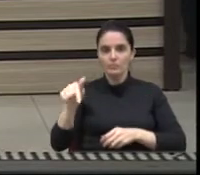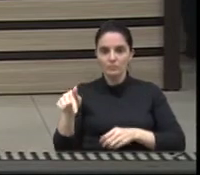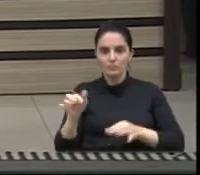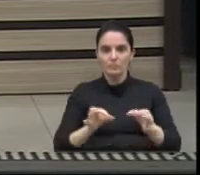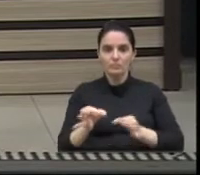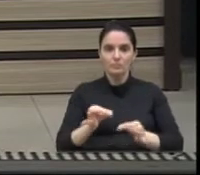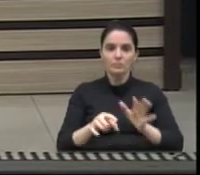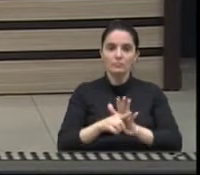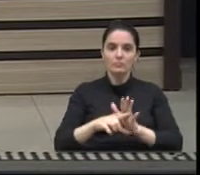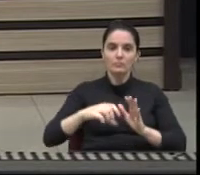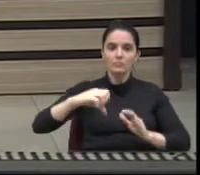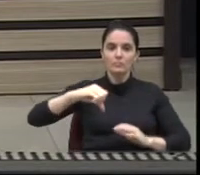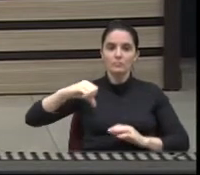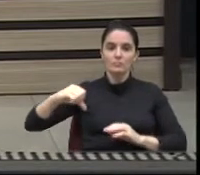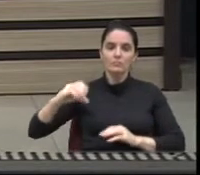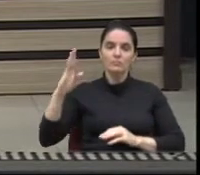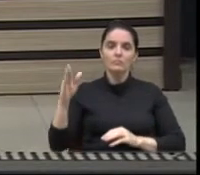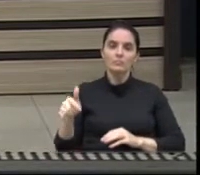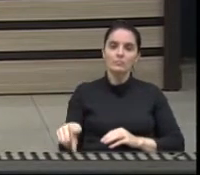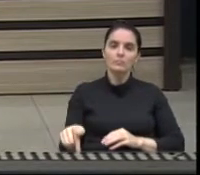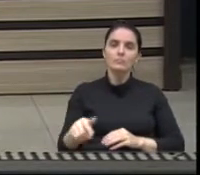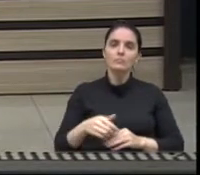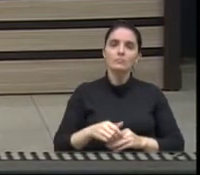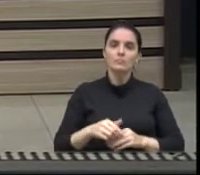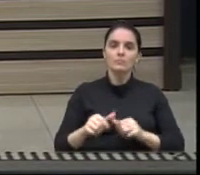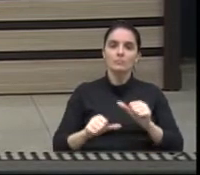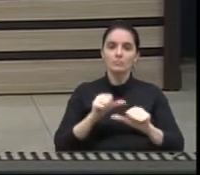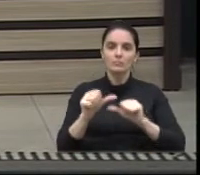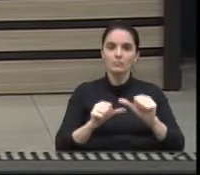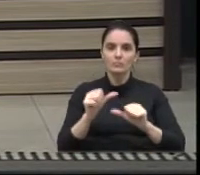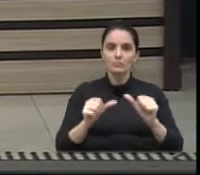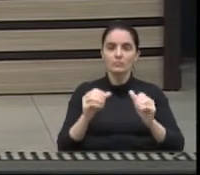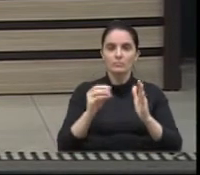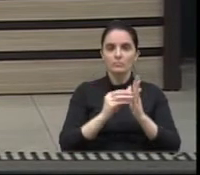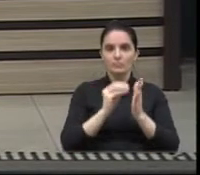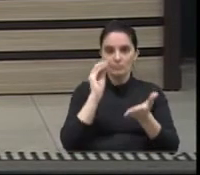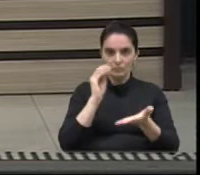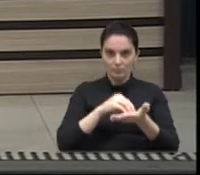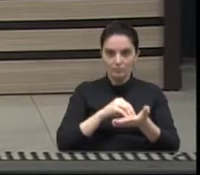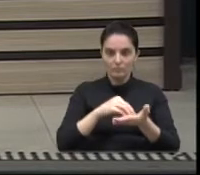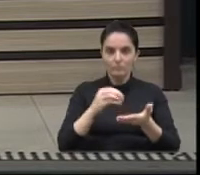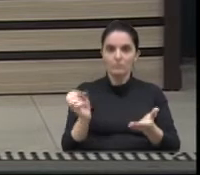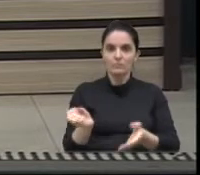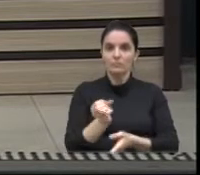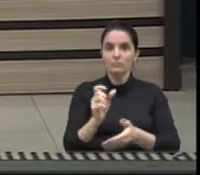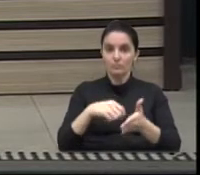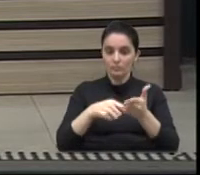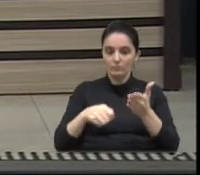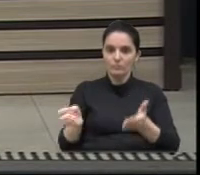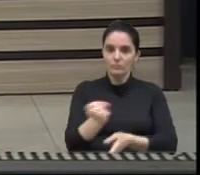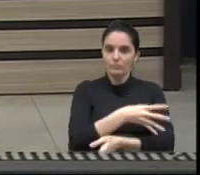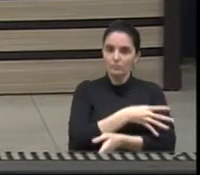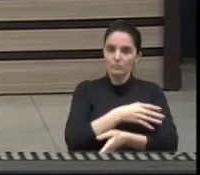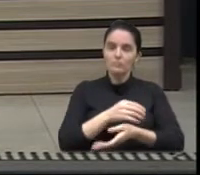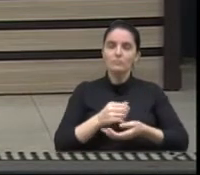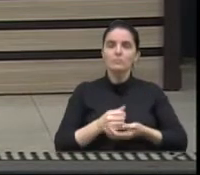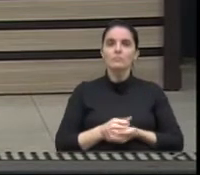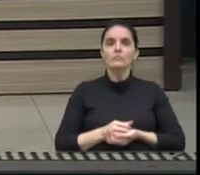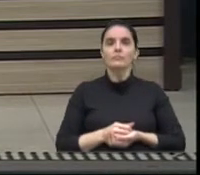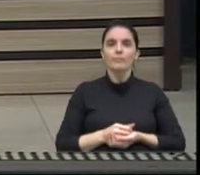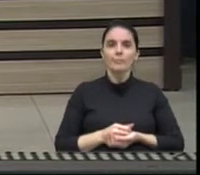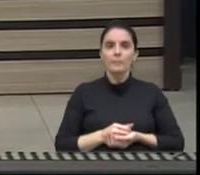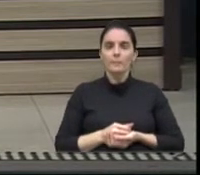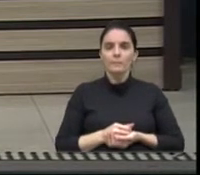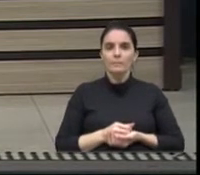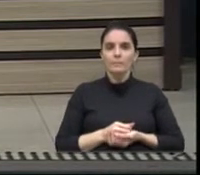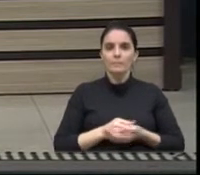projeto de lei 99/2017. Altera a emenda e acrescenta nova redação ao artigo 1º caput, com inclusão